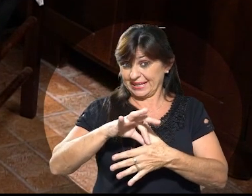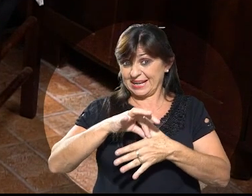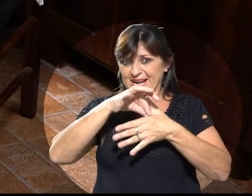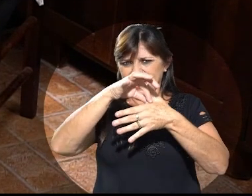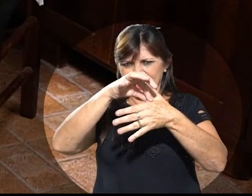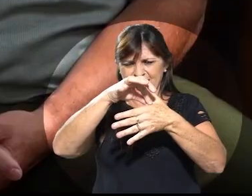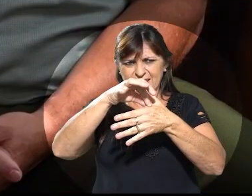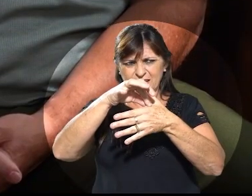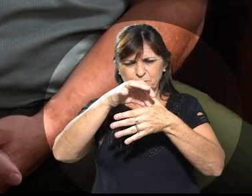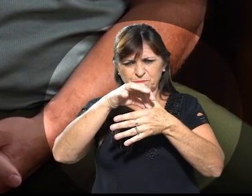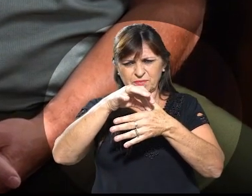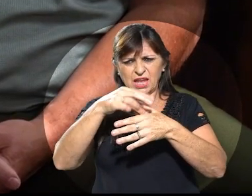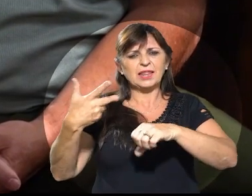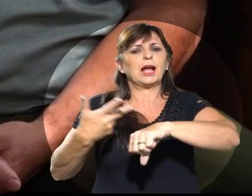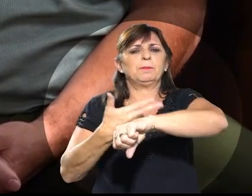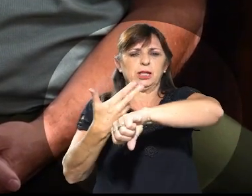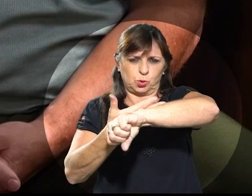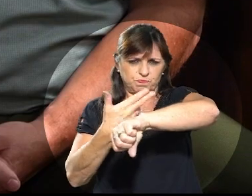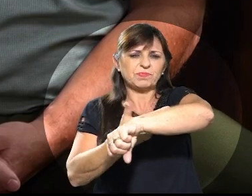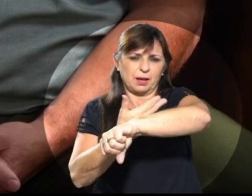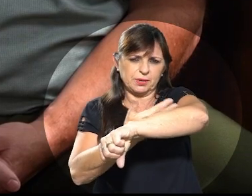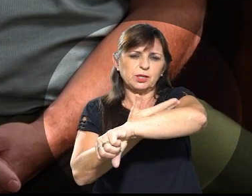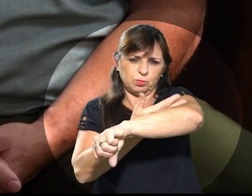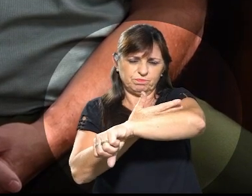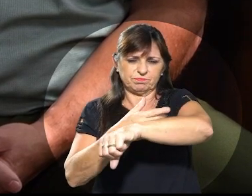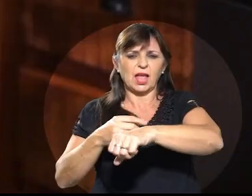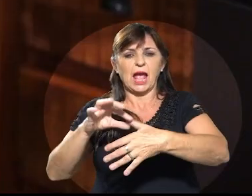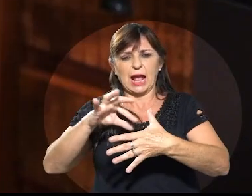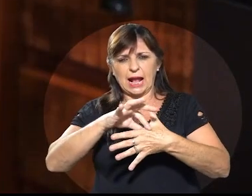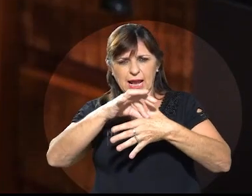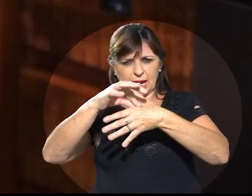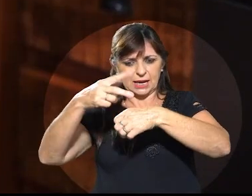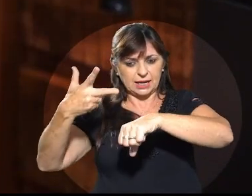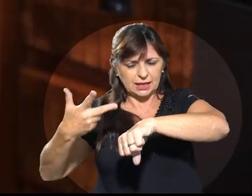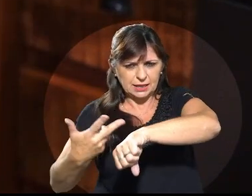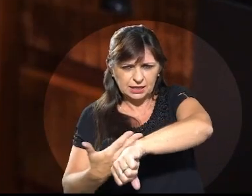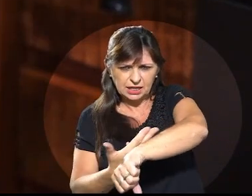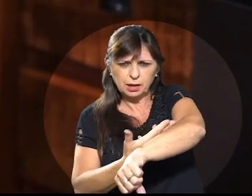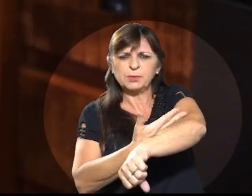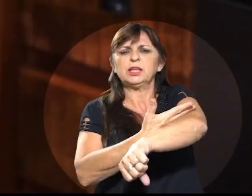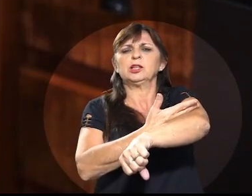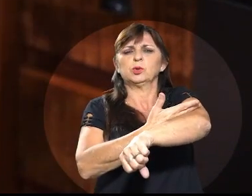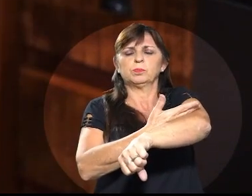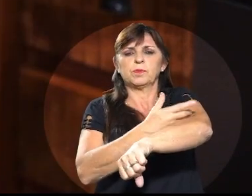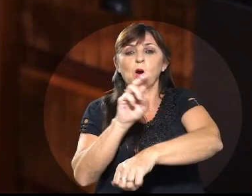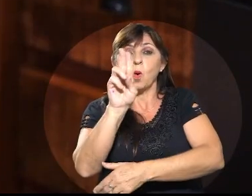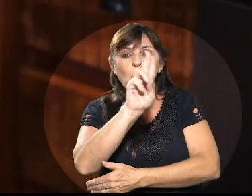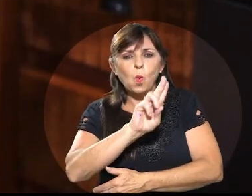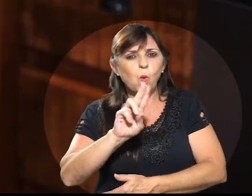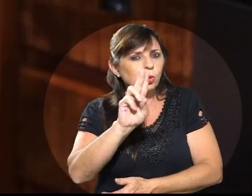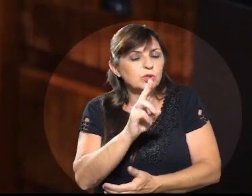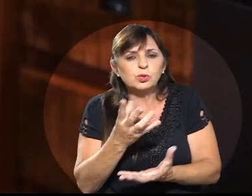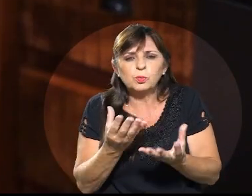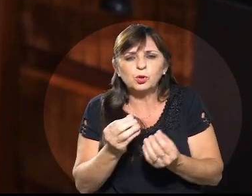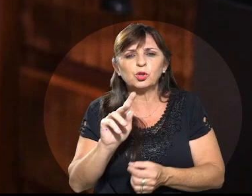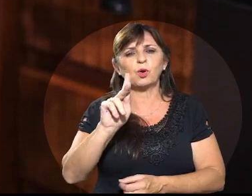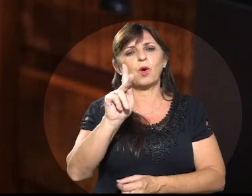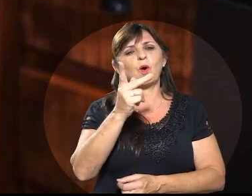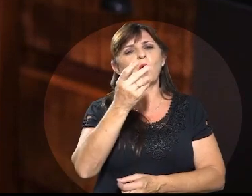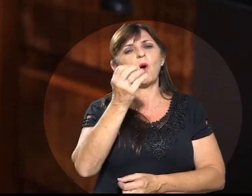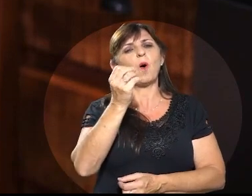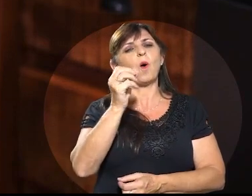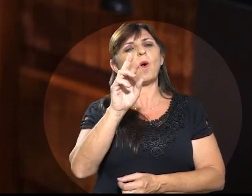muito. Eles usam muita hortelã, né? Por quê? Porque eles usavam, tem gente